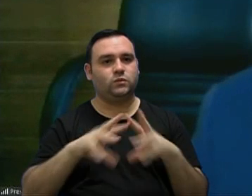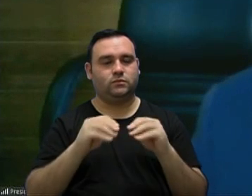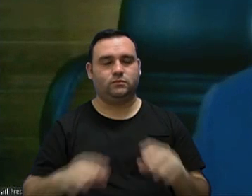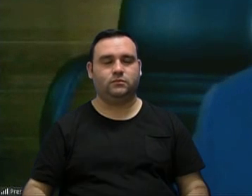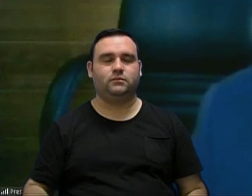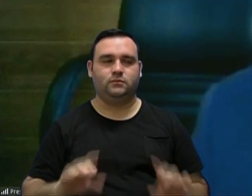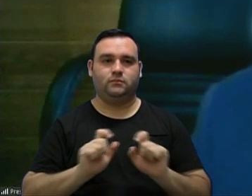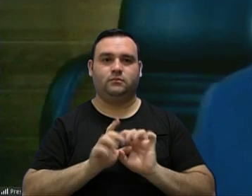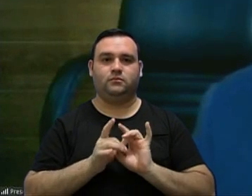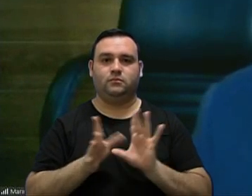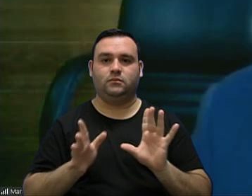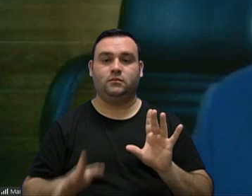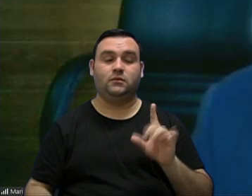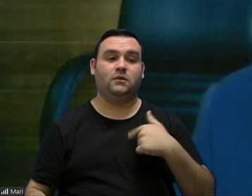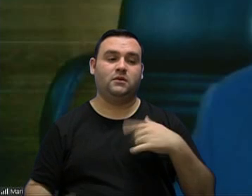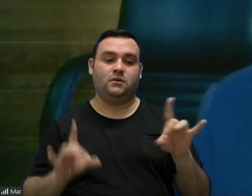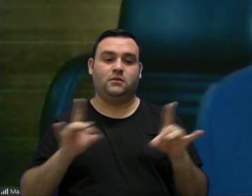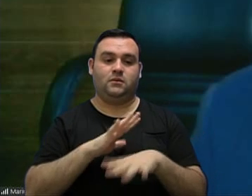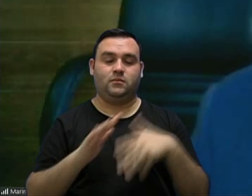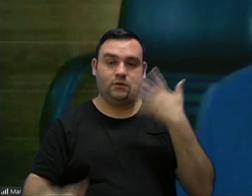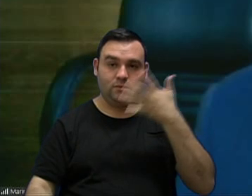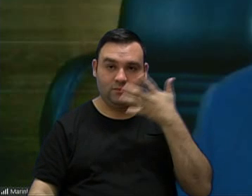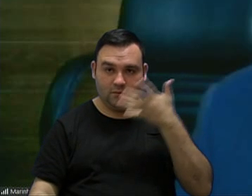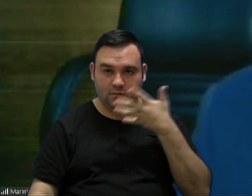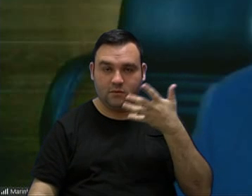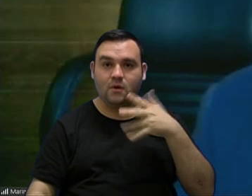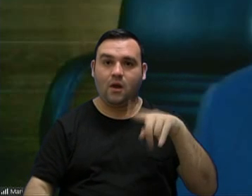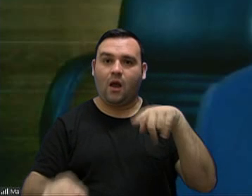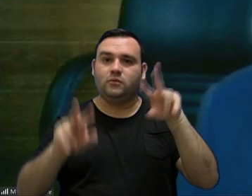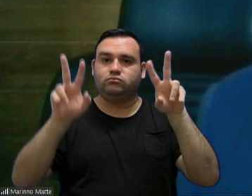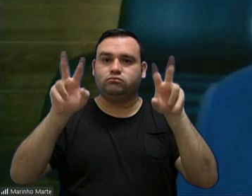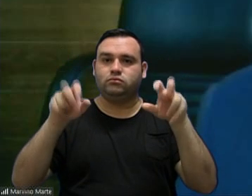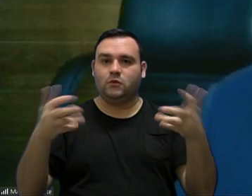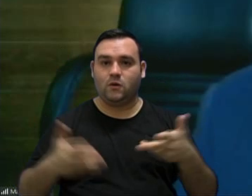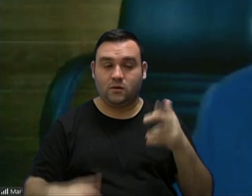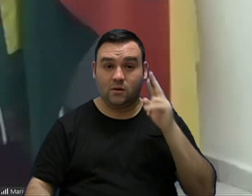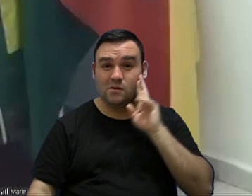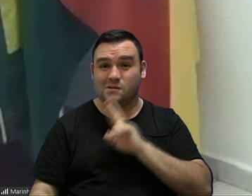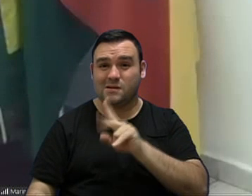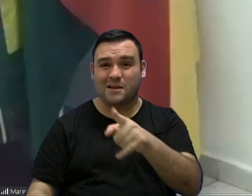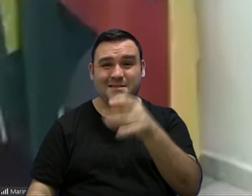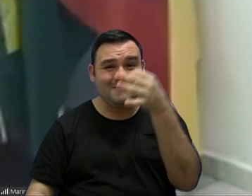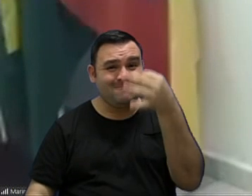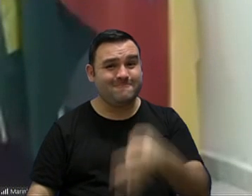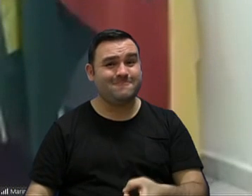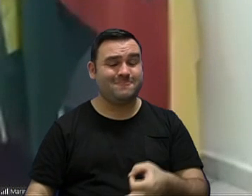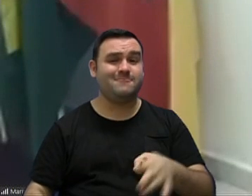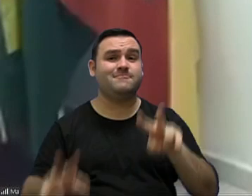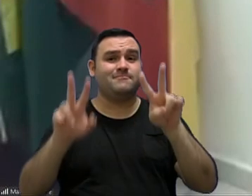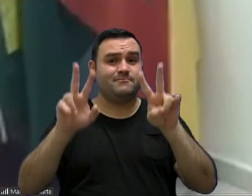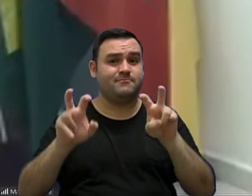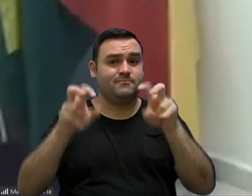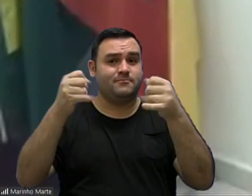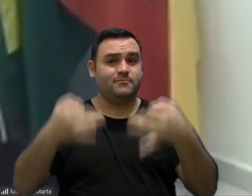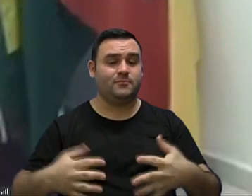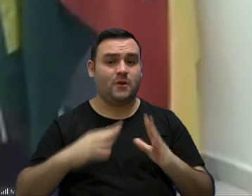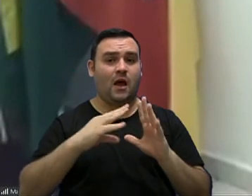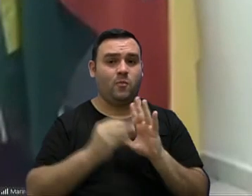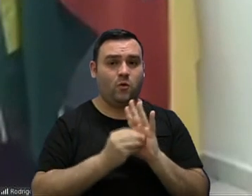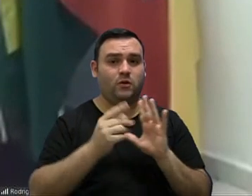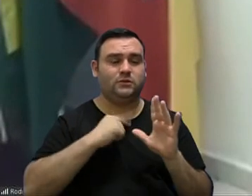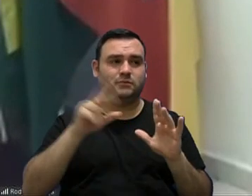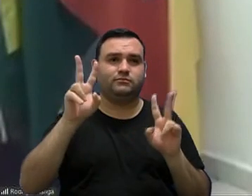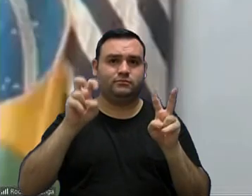Eu vou abrir todos os microfones agora. Presidente, eu já vou encerrar. É um assunto, o vereador Renan foi felicíssimo no abordar